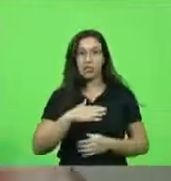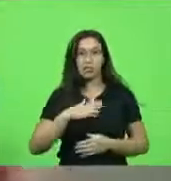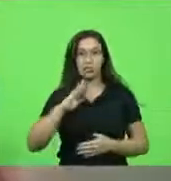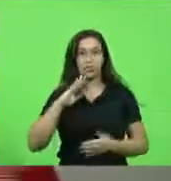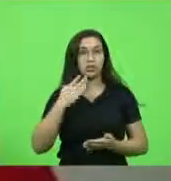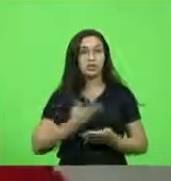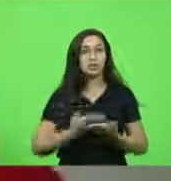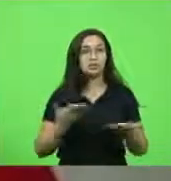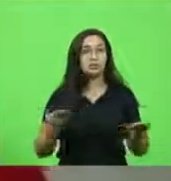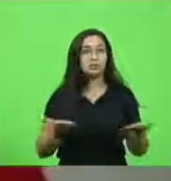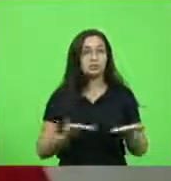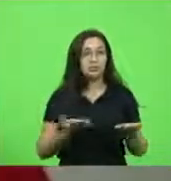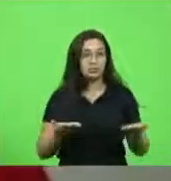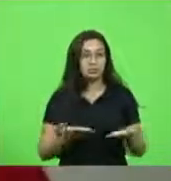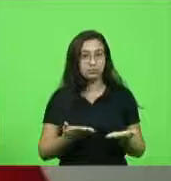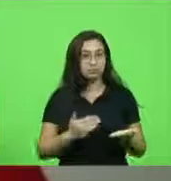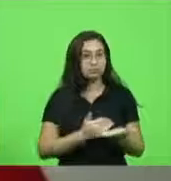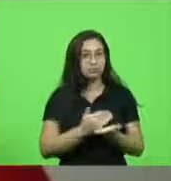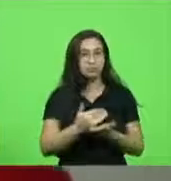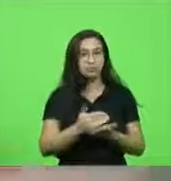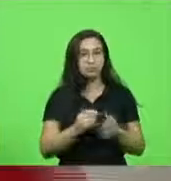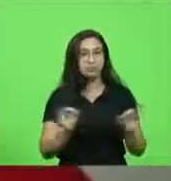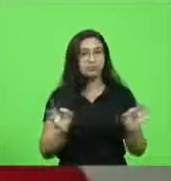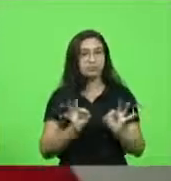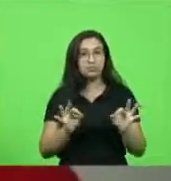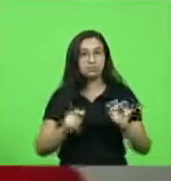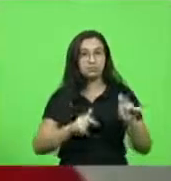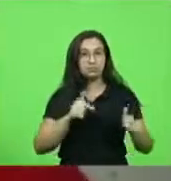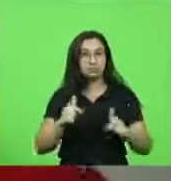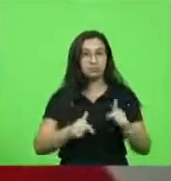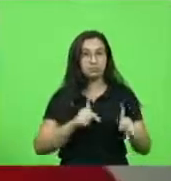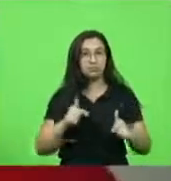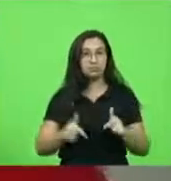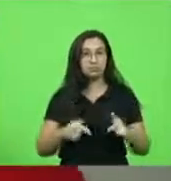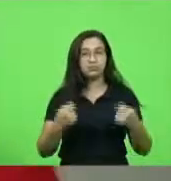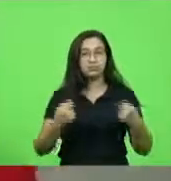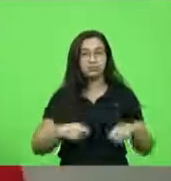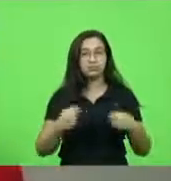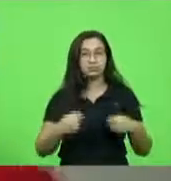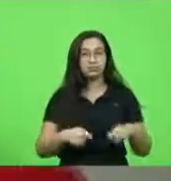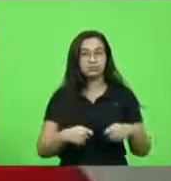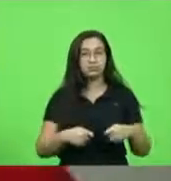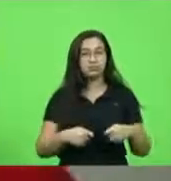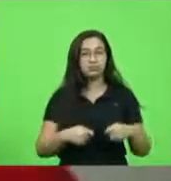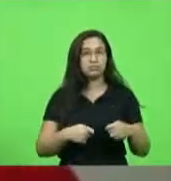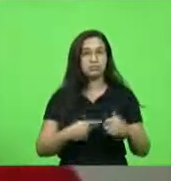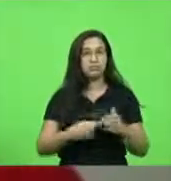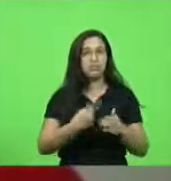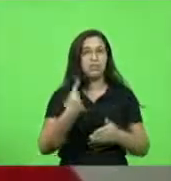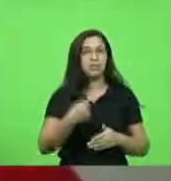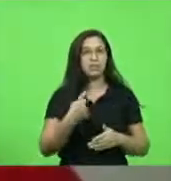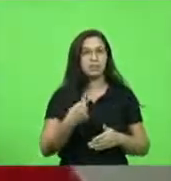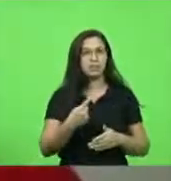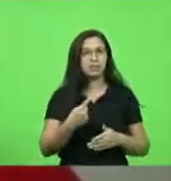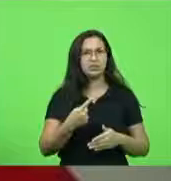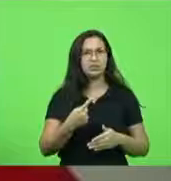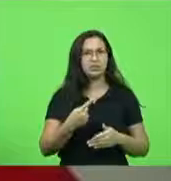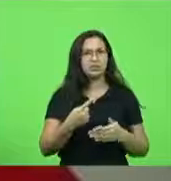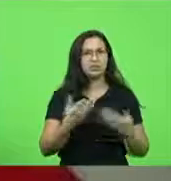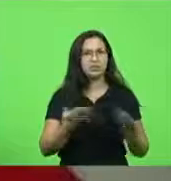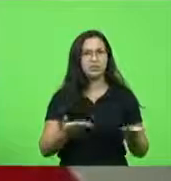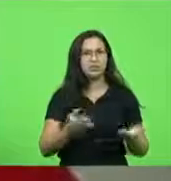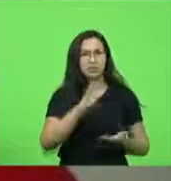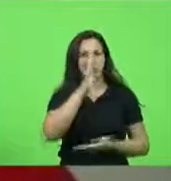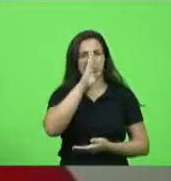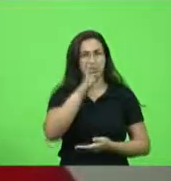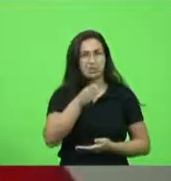agora, que nós nem começamos os trabalhos, nós temos que impedir essa tramitação e colocar em regime de